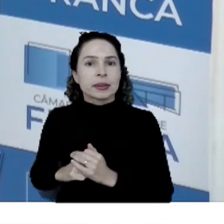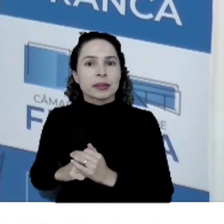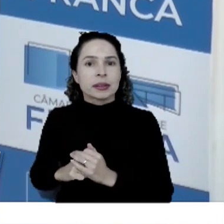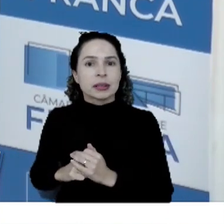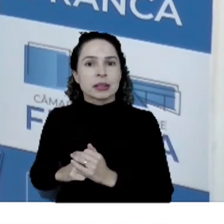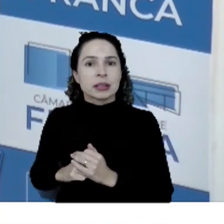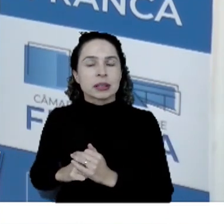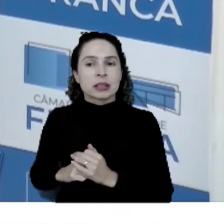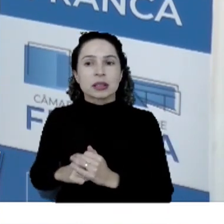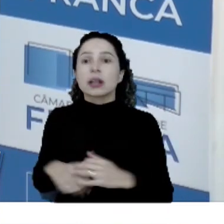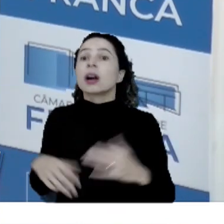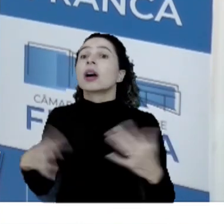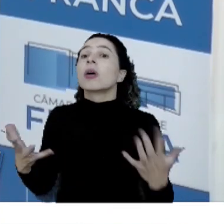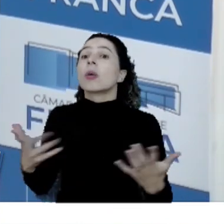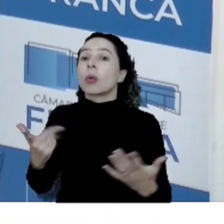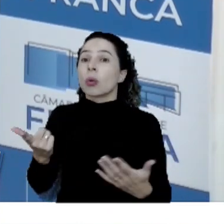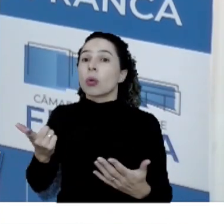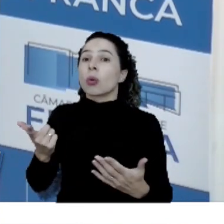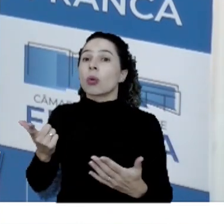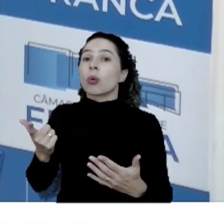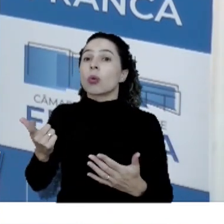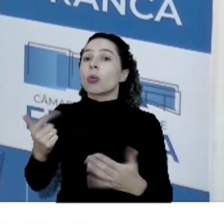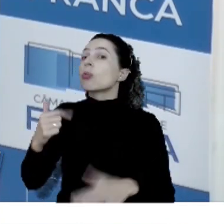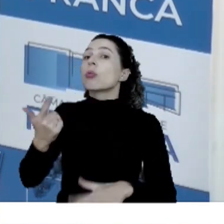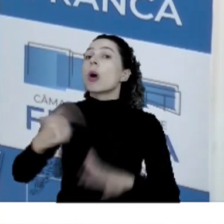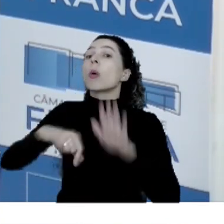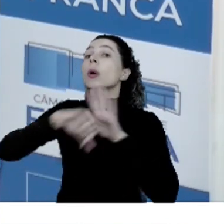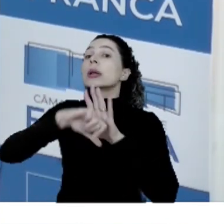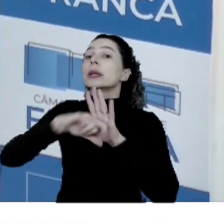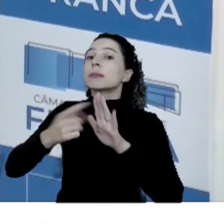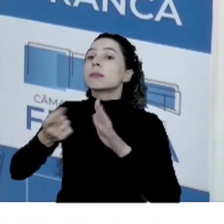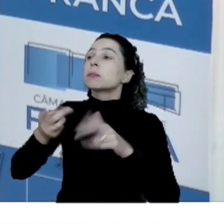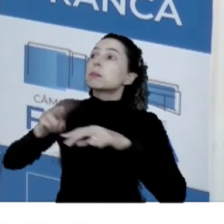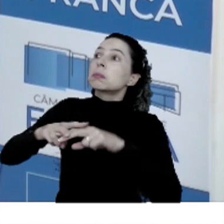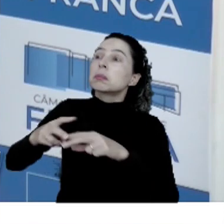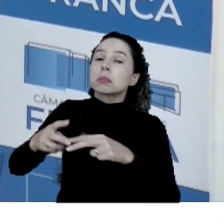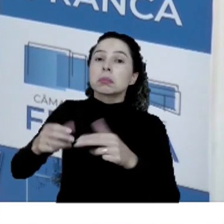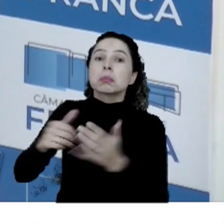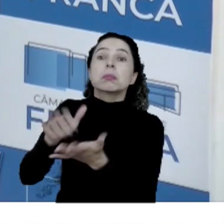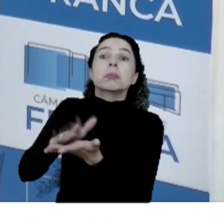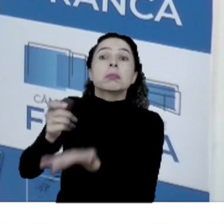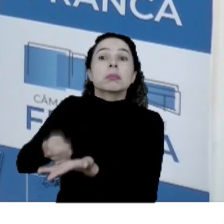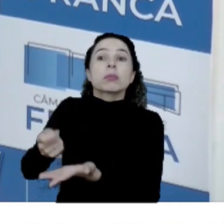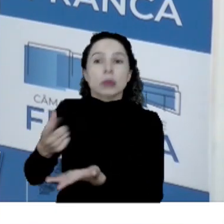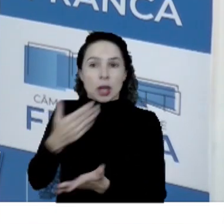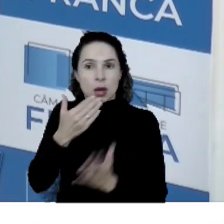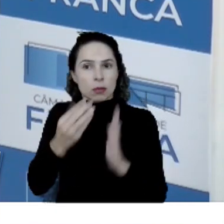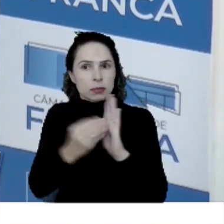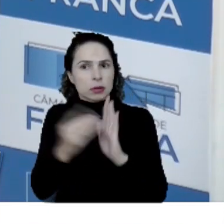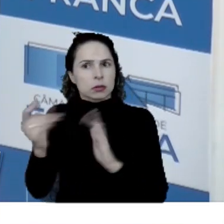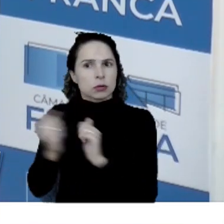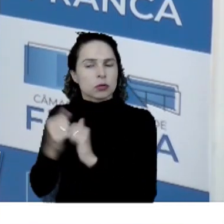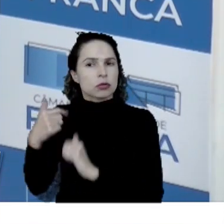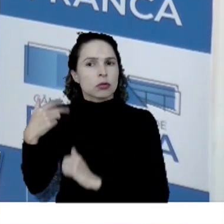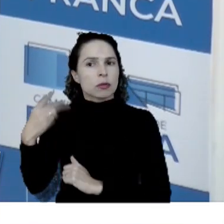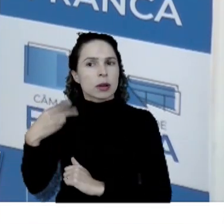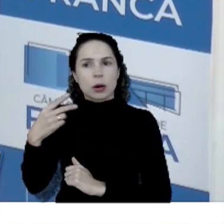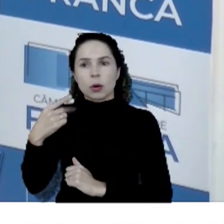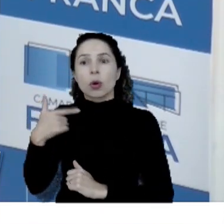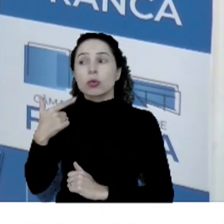Peraí, qual foi a punição desse indivíduo? Eu já estou fazendo requerimento junto com a vereadora Lurdinha Grazal, porque a gente quer